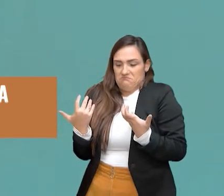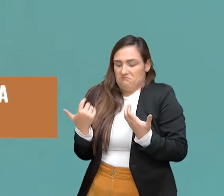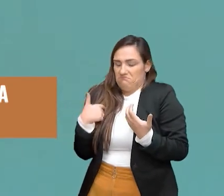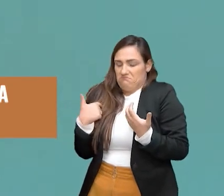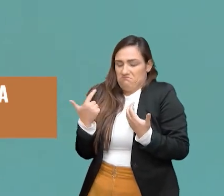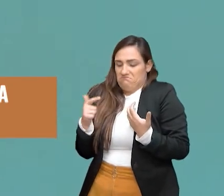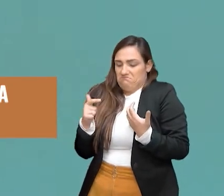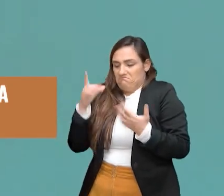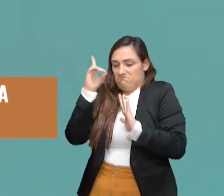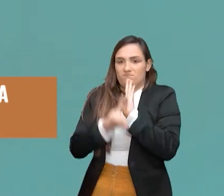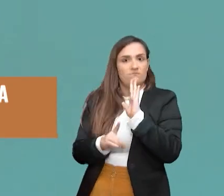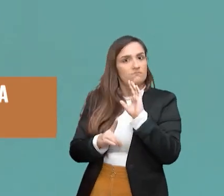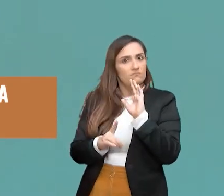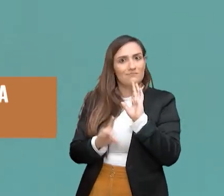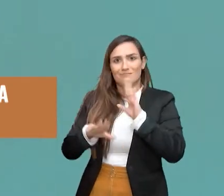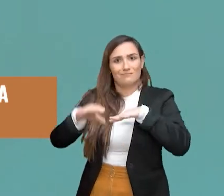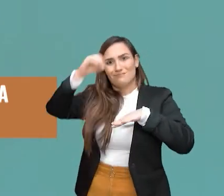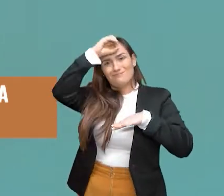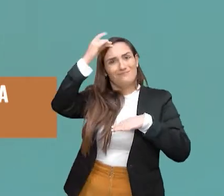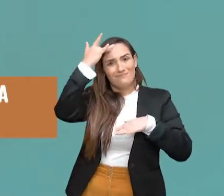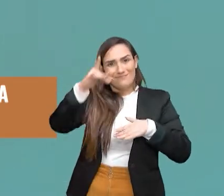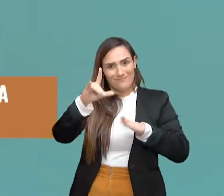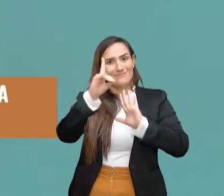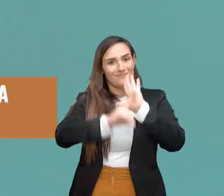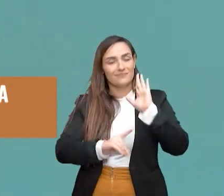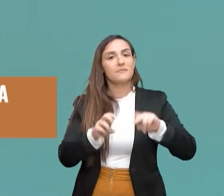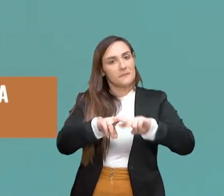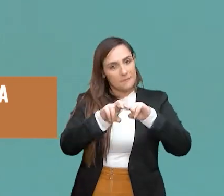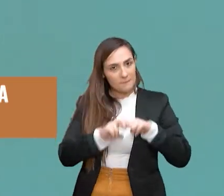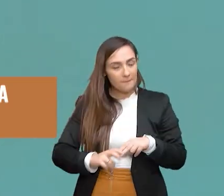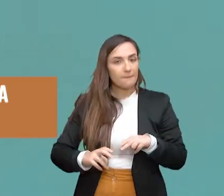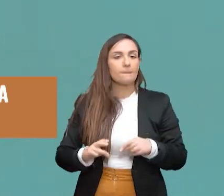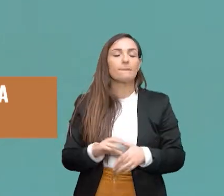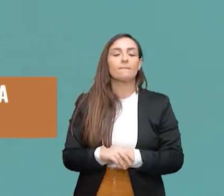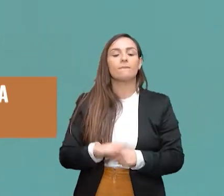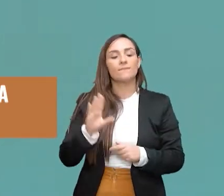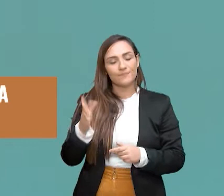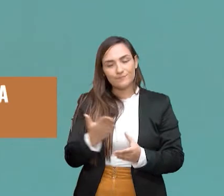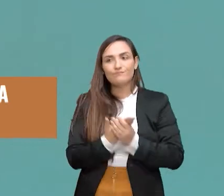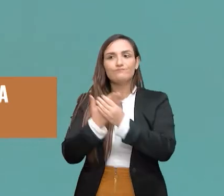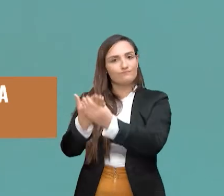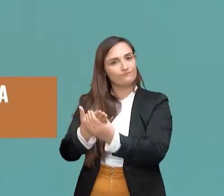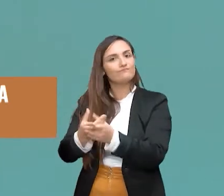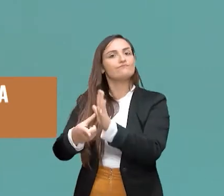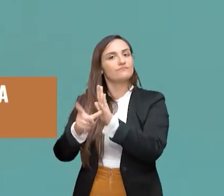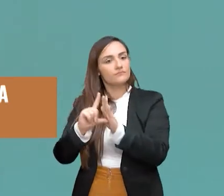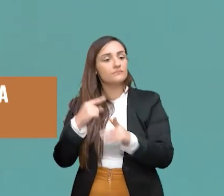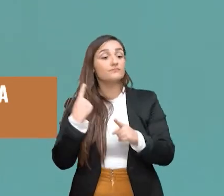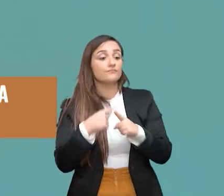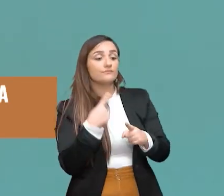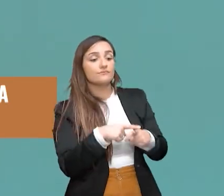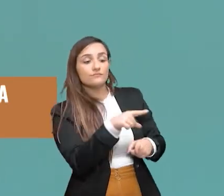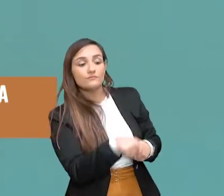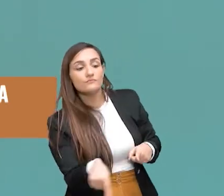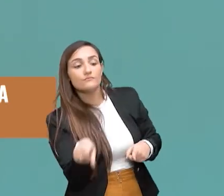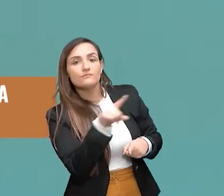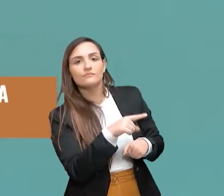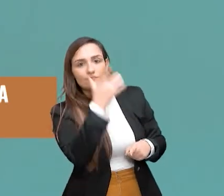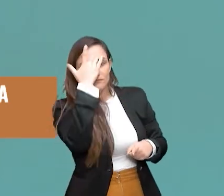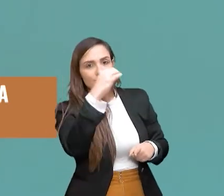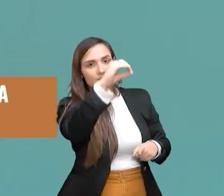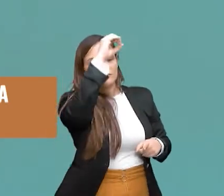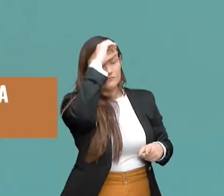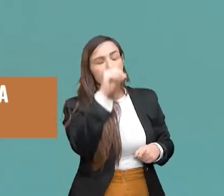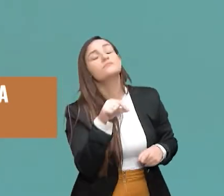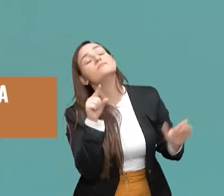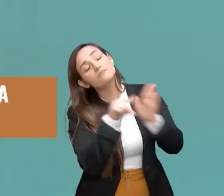direitos. Então é uma oportunidade que a gente tem ali de ajuizar ações que não são ajuizadas muitas vezes por falta